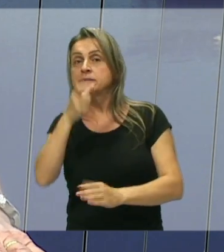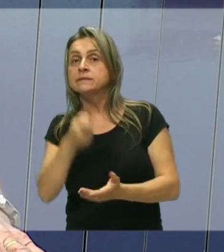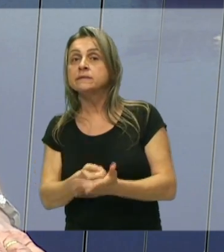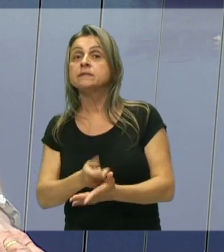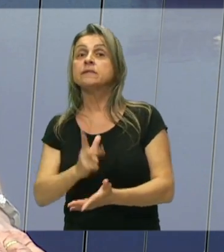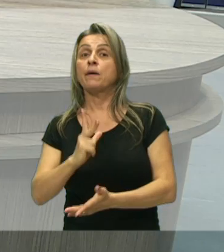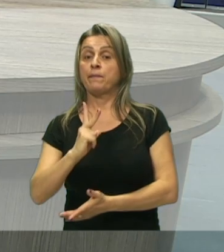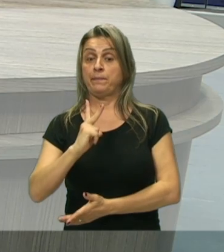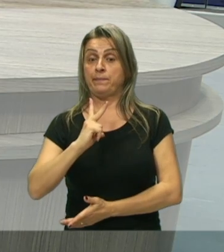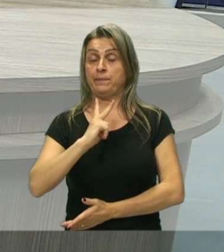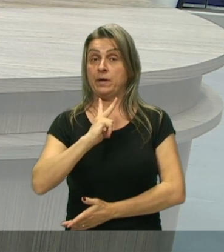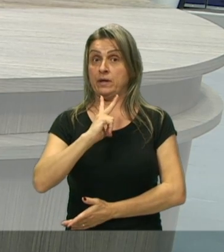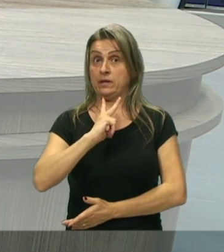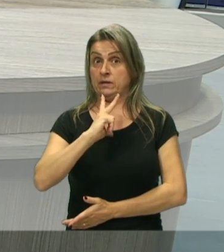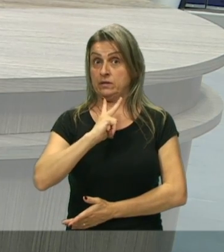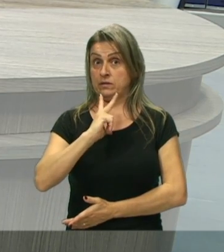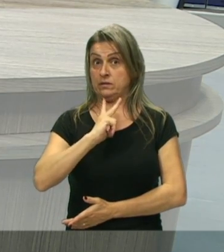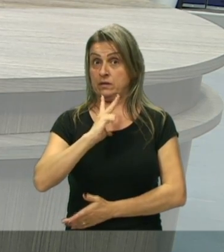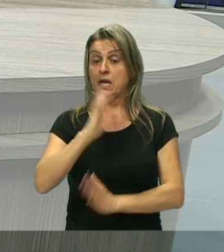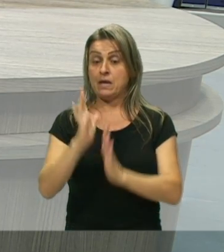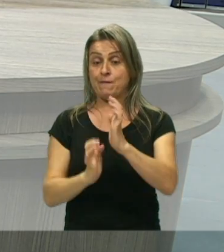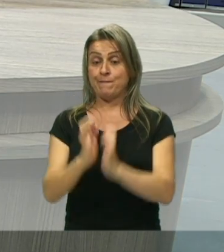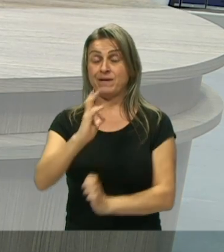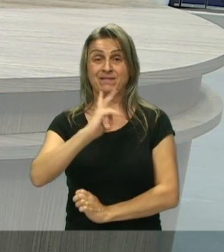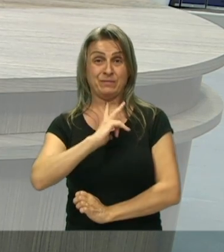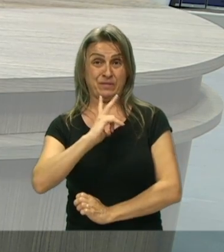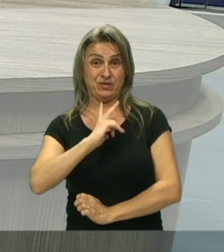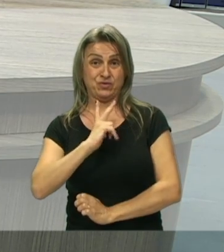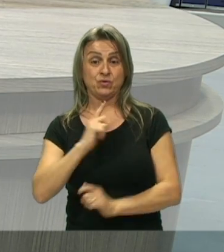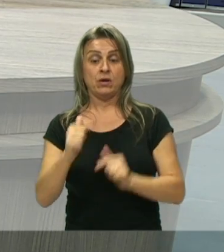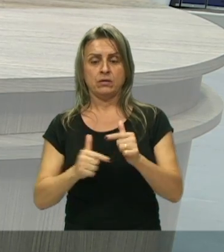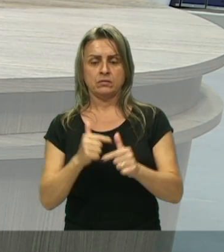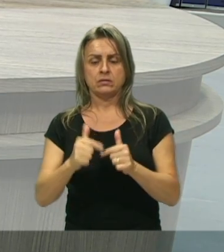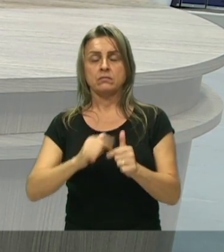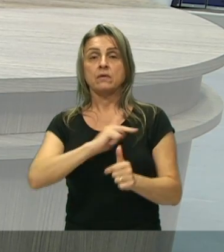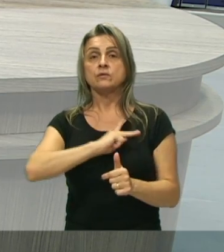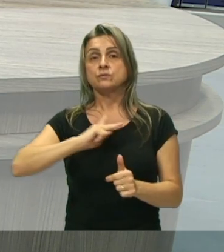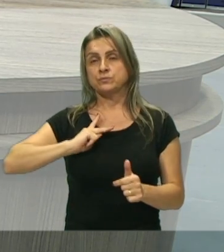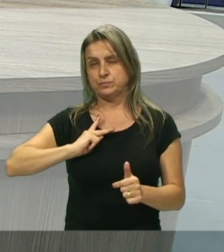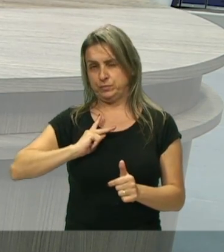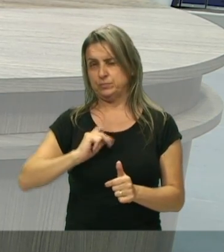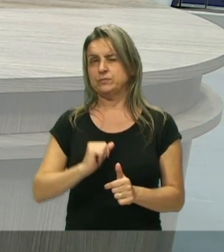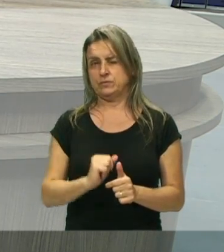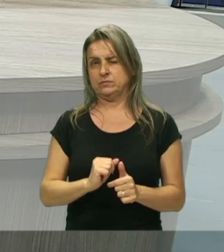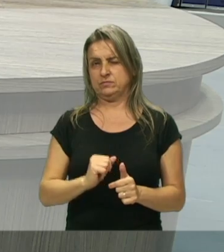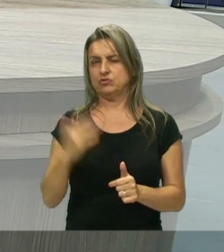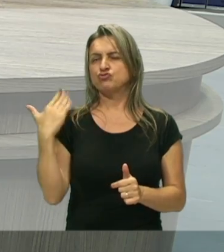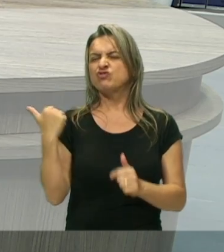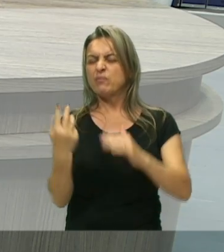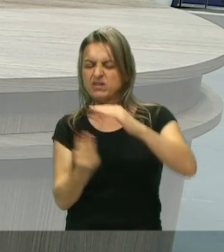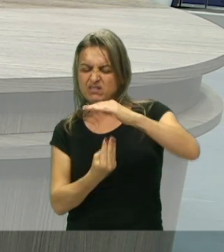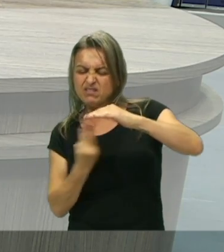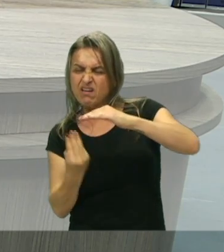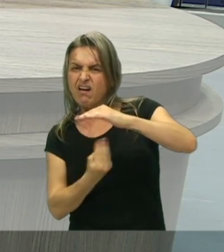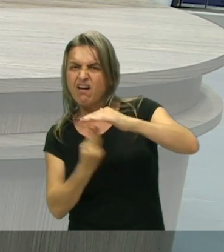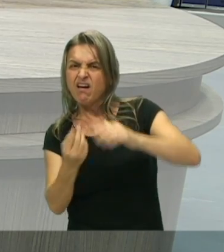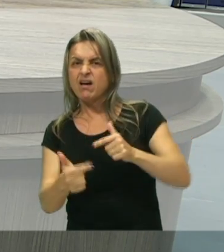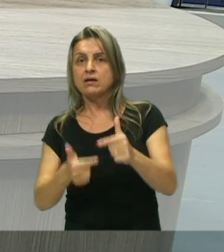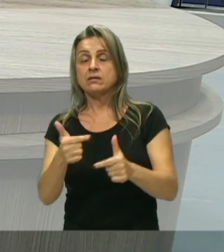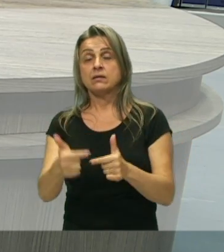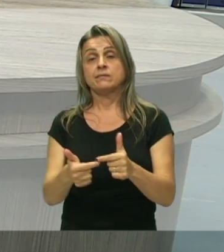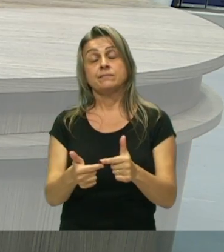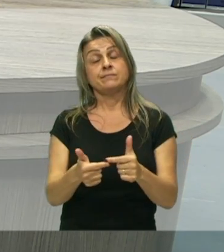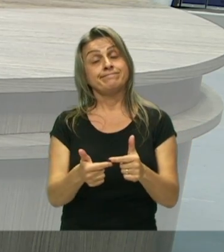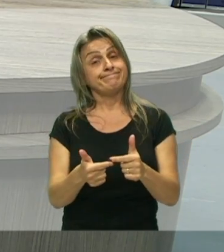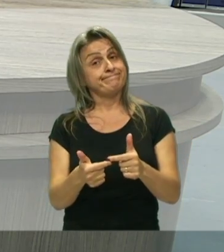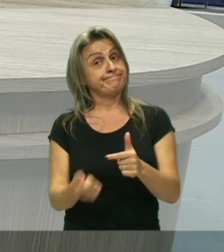nos serviços públicos, que seria a chamada terceirização do serviço. A gente